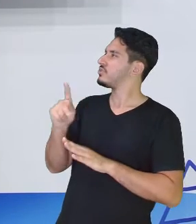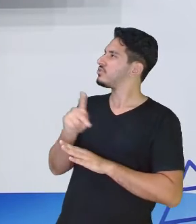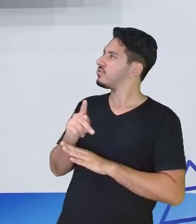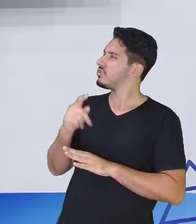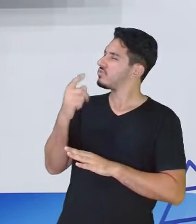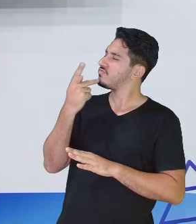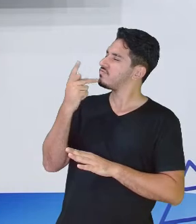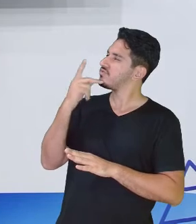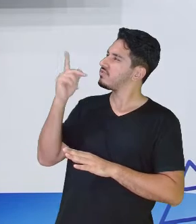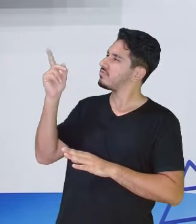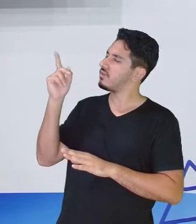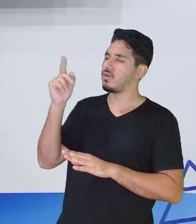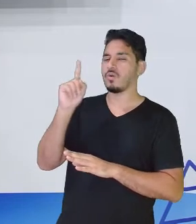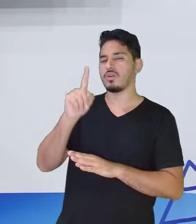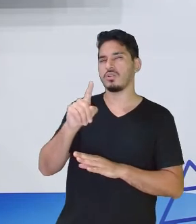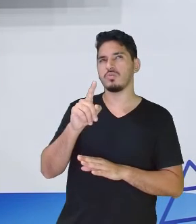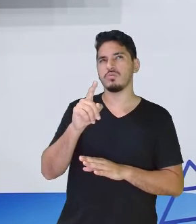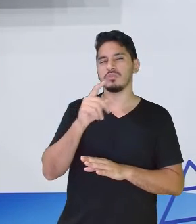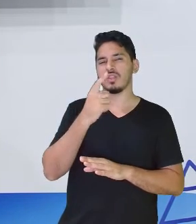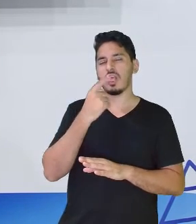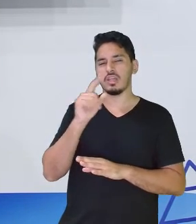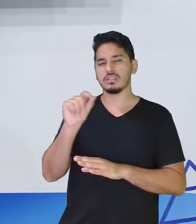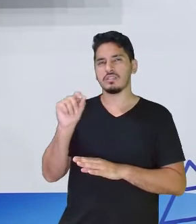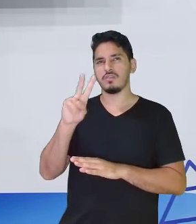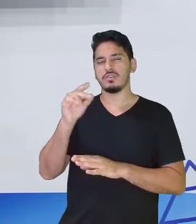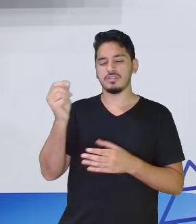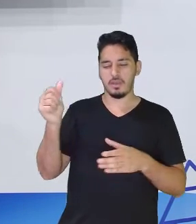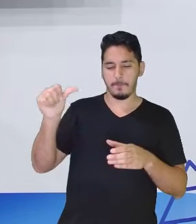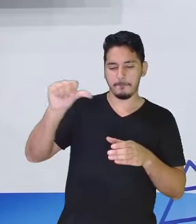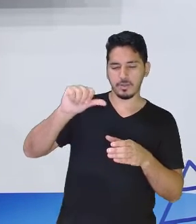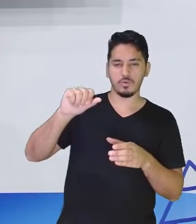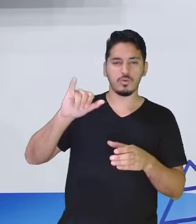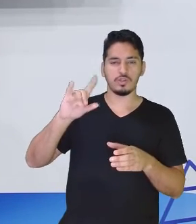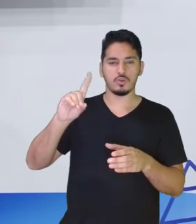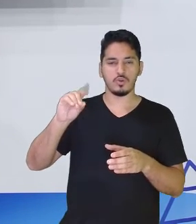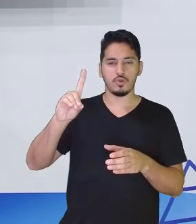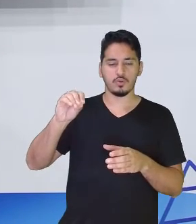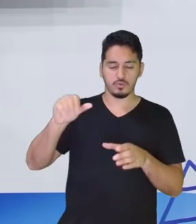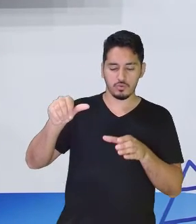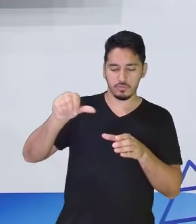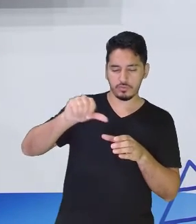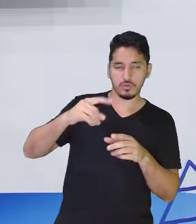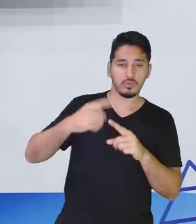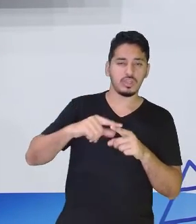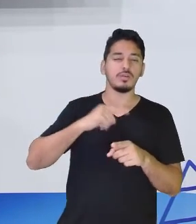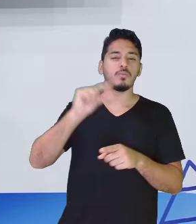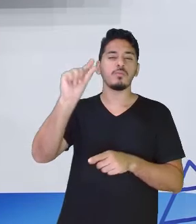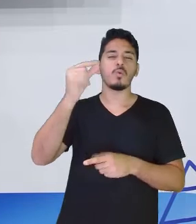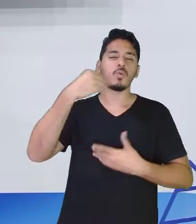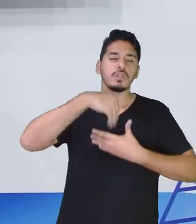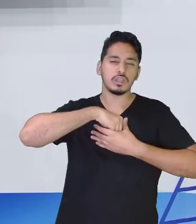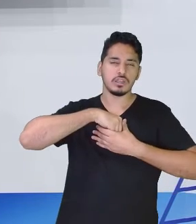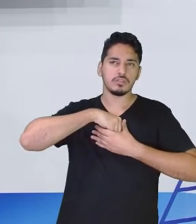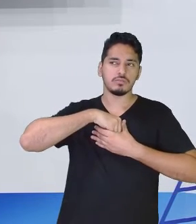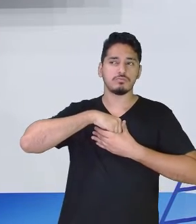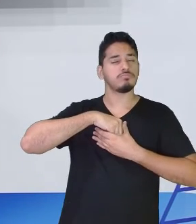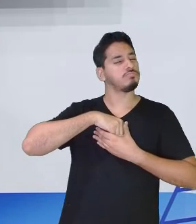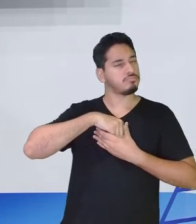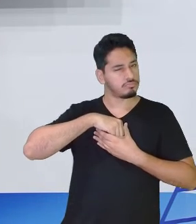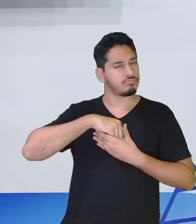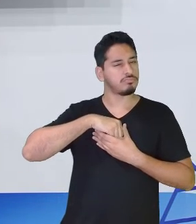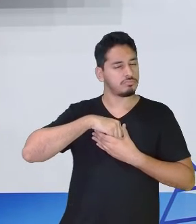você falou que o sal vai ser adicionado iodo porque nós adquirimos em pequenas proporções. Isso